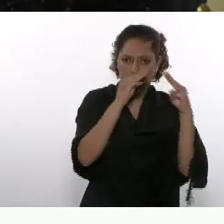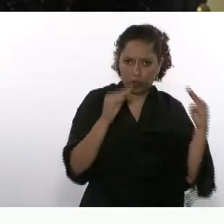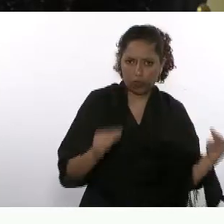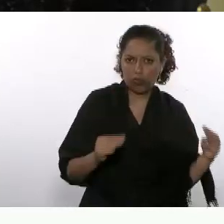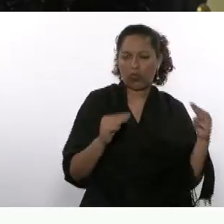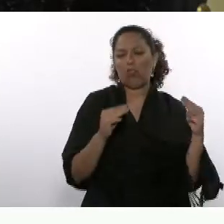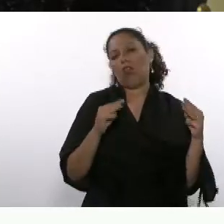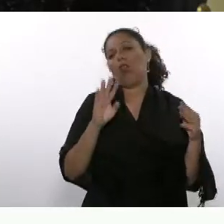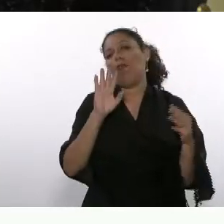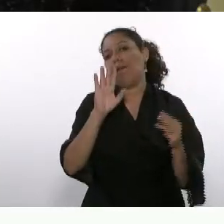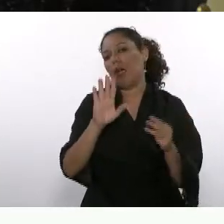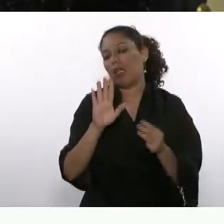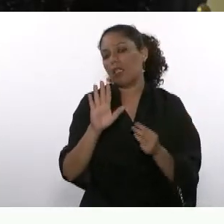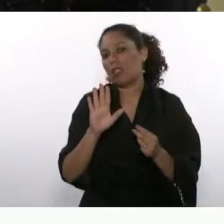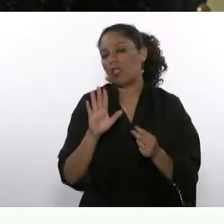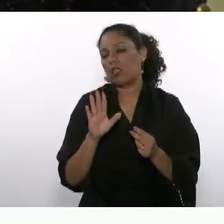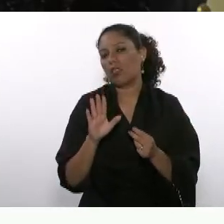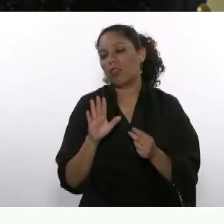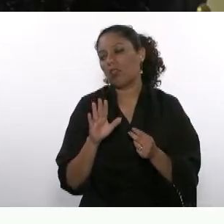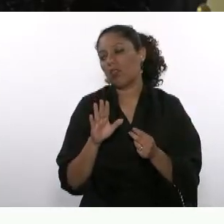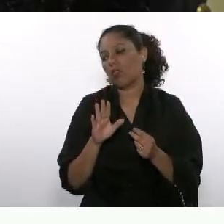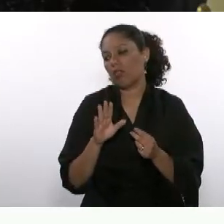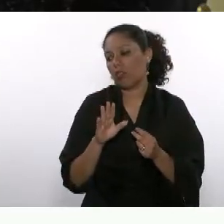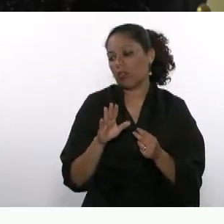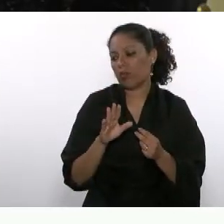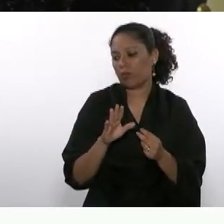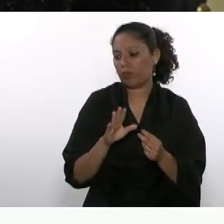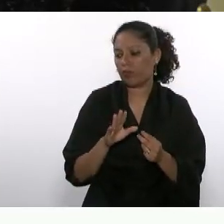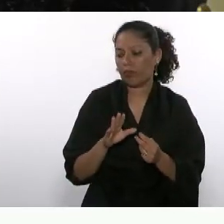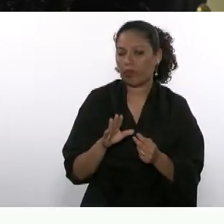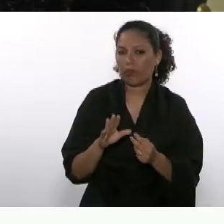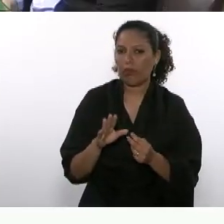Janeiro. Mas